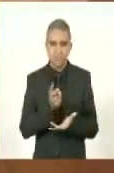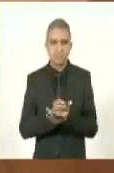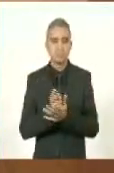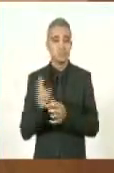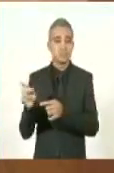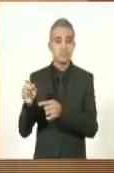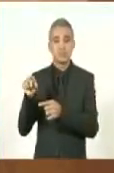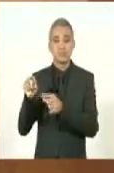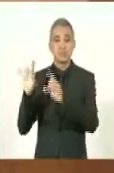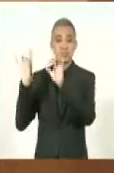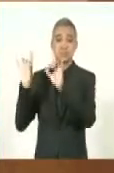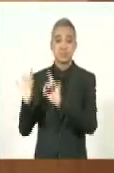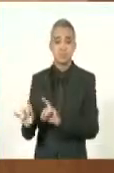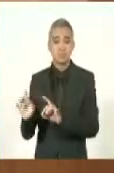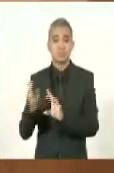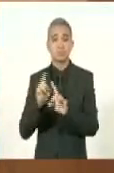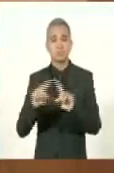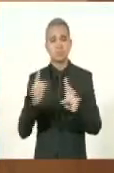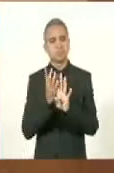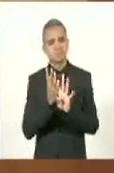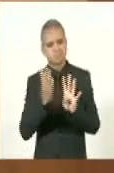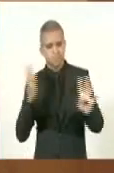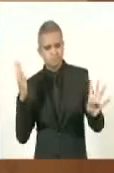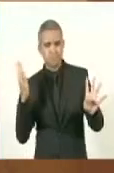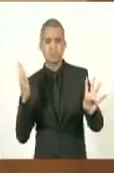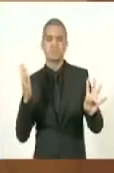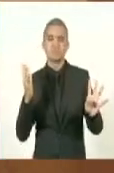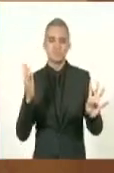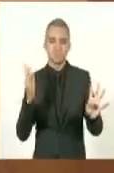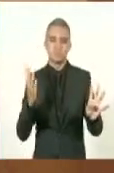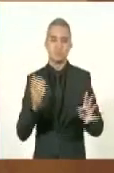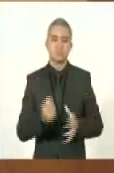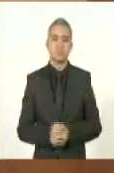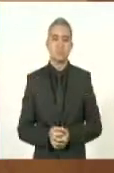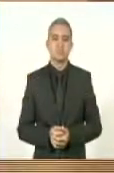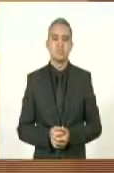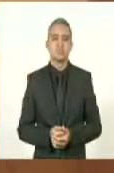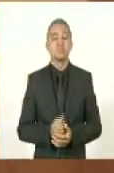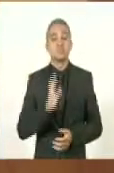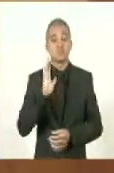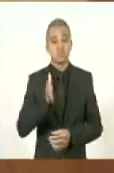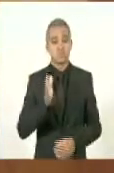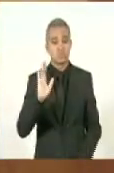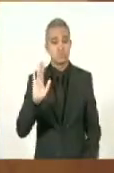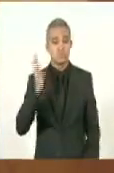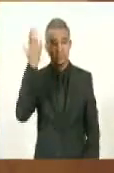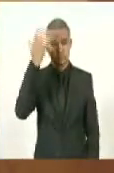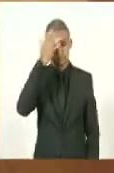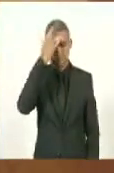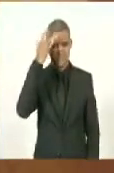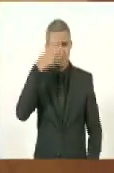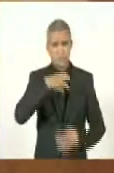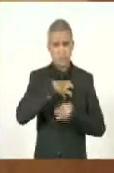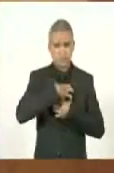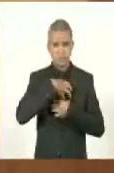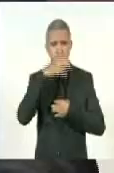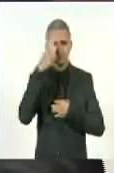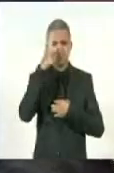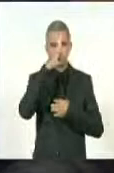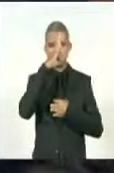demora uma hora para ser atendida. Já houve casos, inclusive, de pessoas que passaram mal na fila do